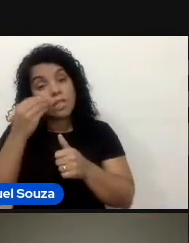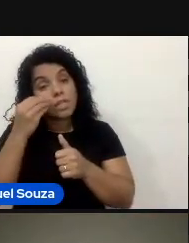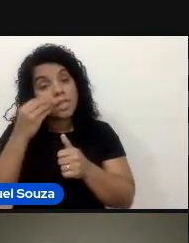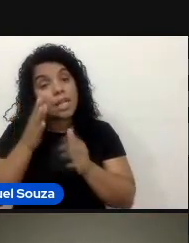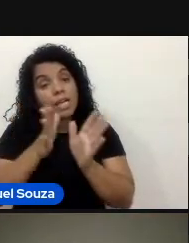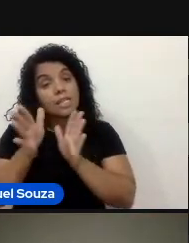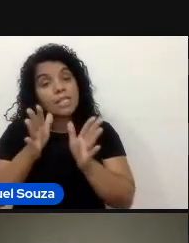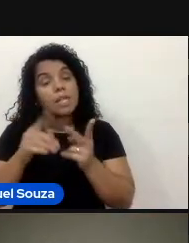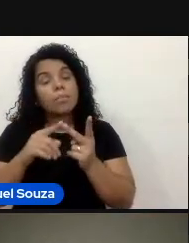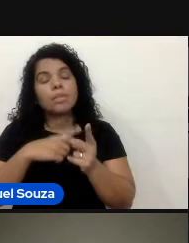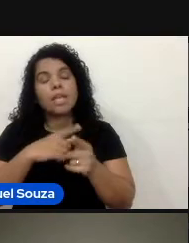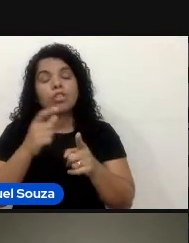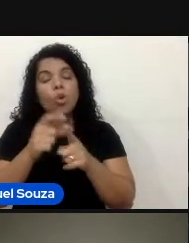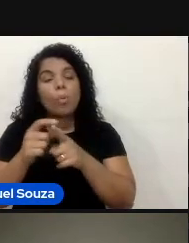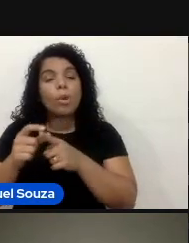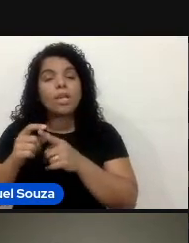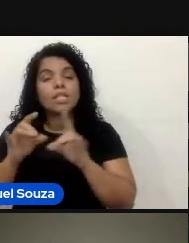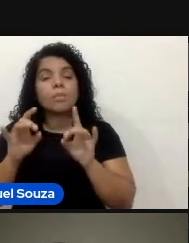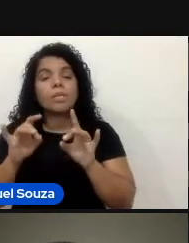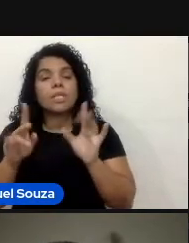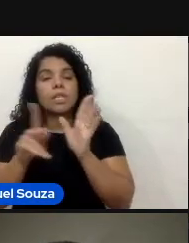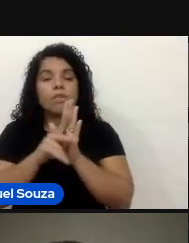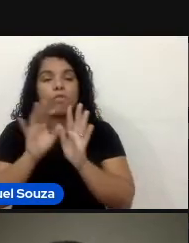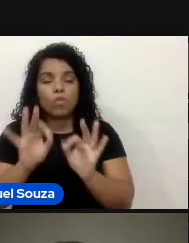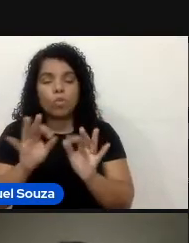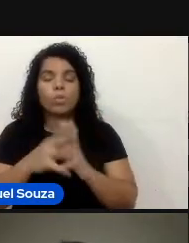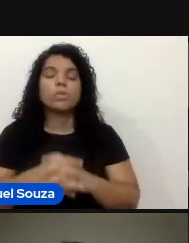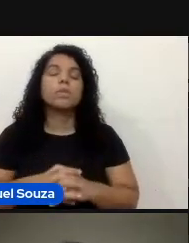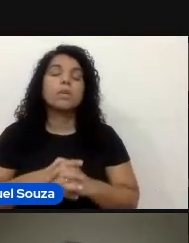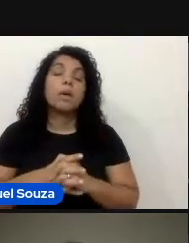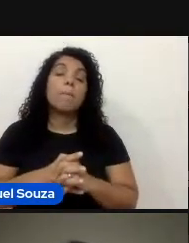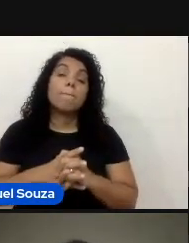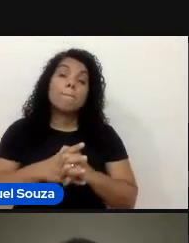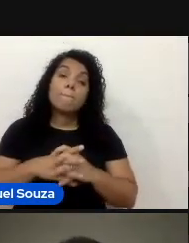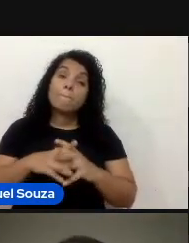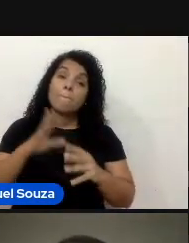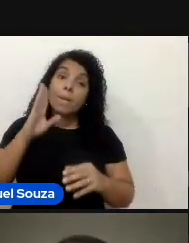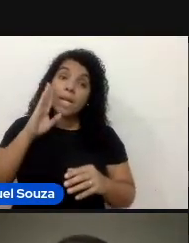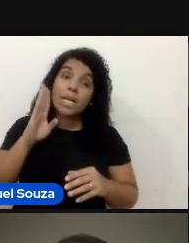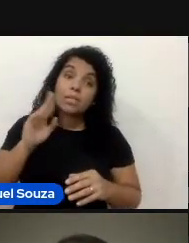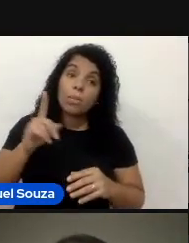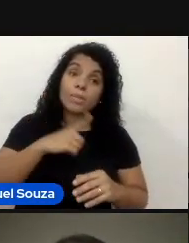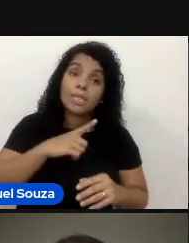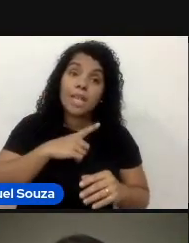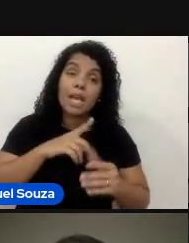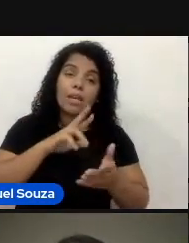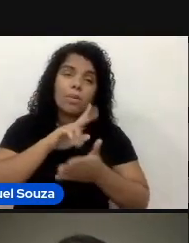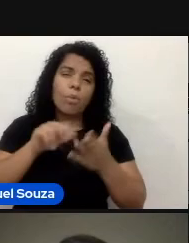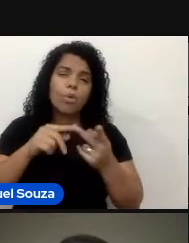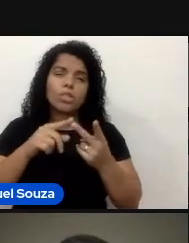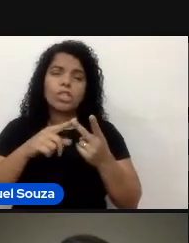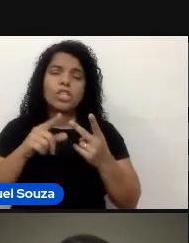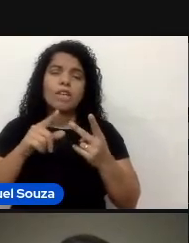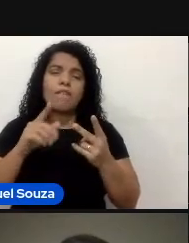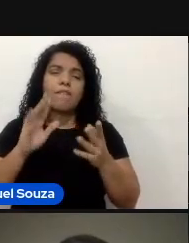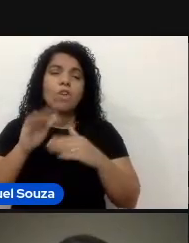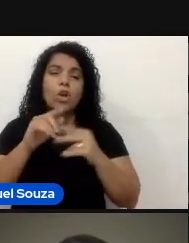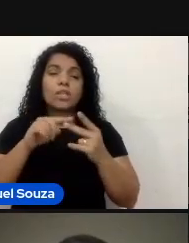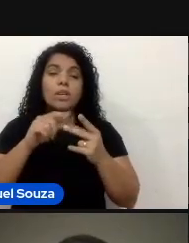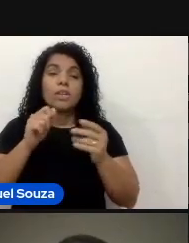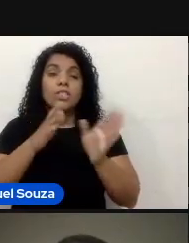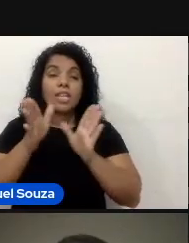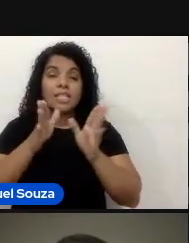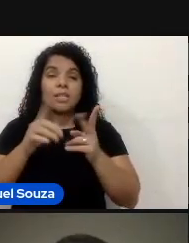componentes específicos também. Especialmente se você tem um monte de violações de acessibilidade. Então, aqui no caso, a gente está